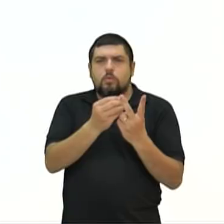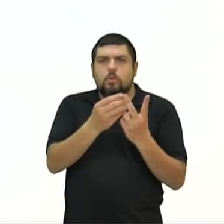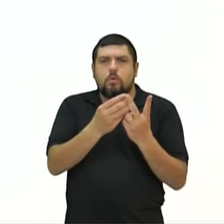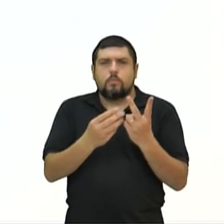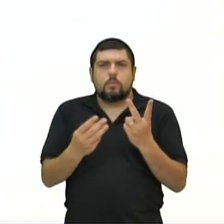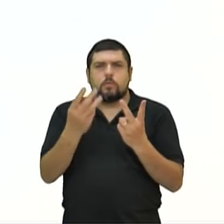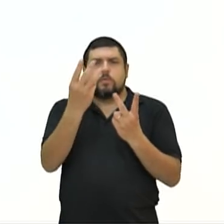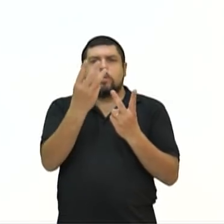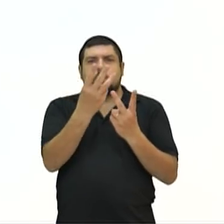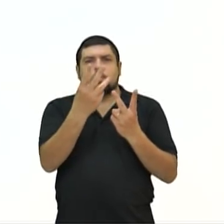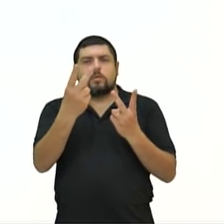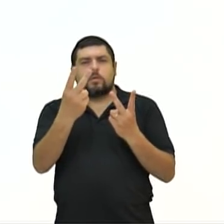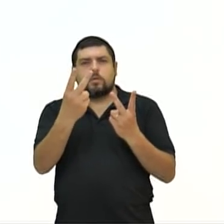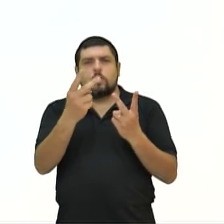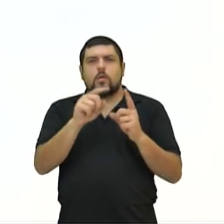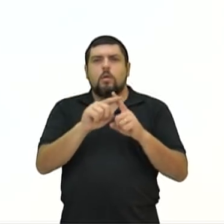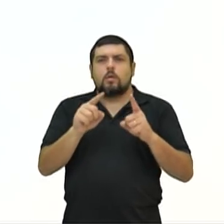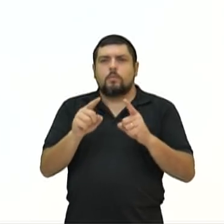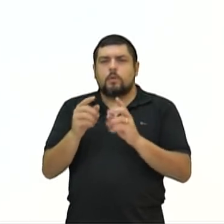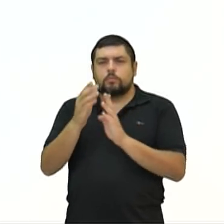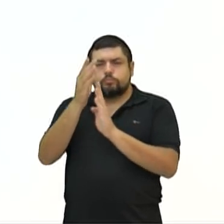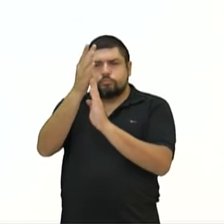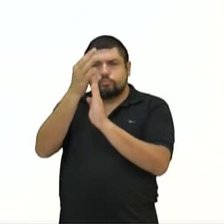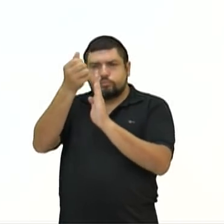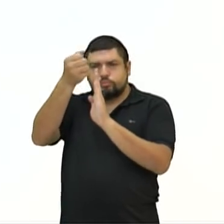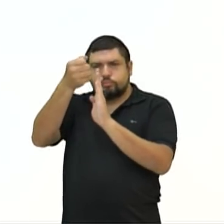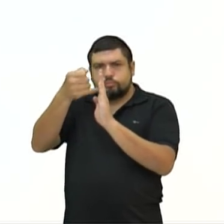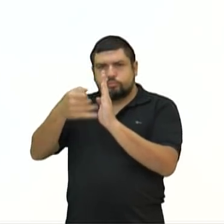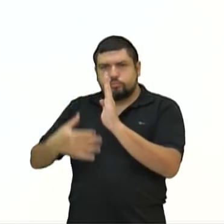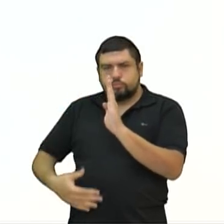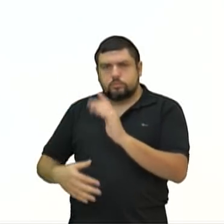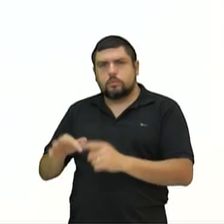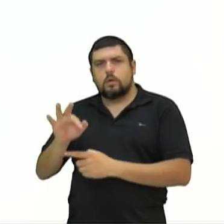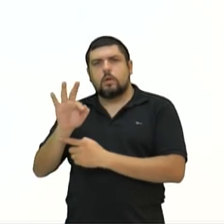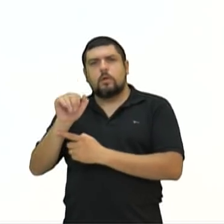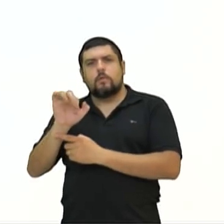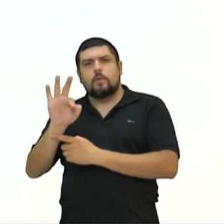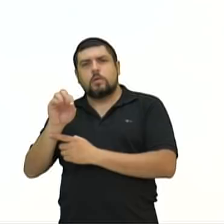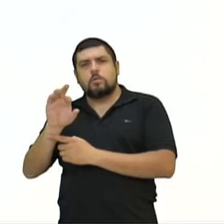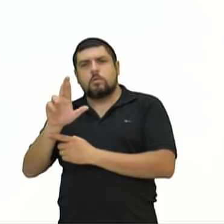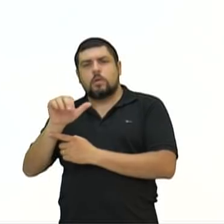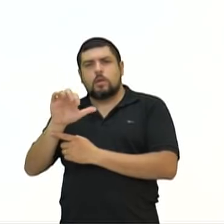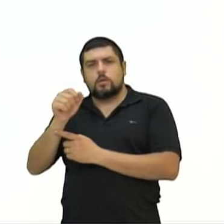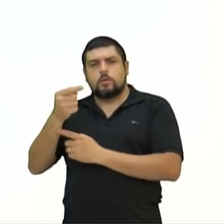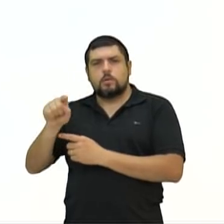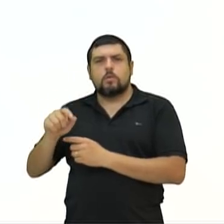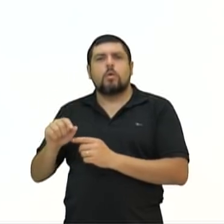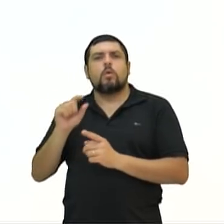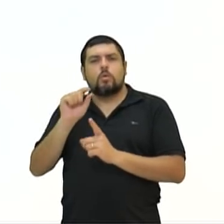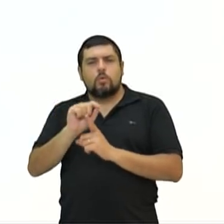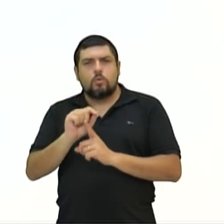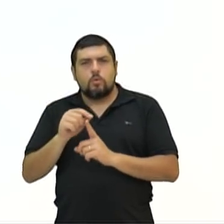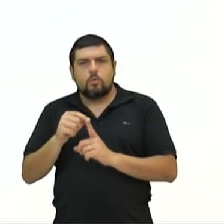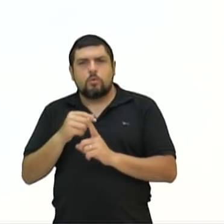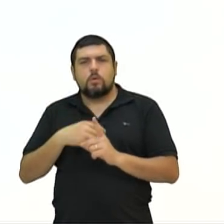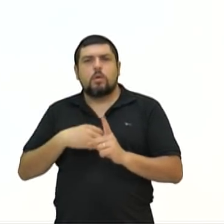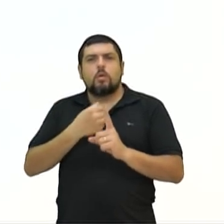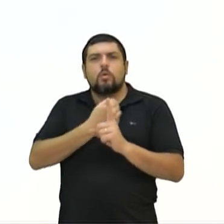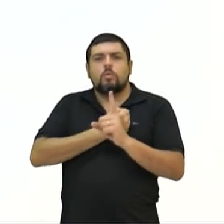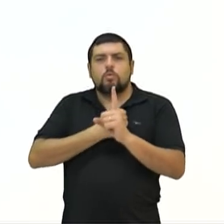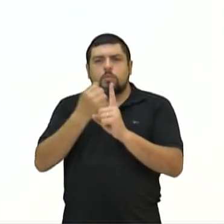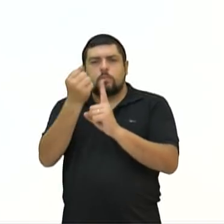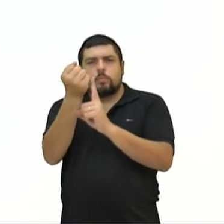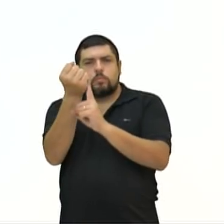fatoração, tá? Fatoração. O que é fatoração? Fatoração é a famosa decomposição em fatores